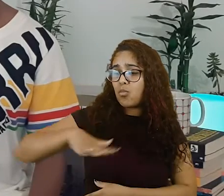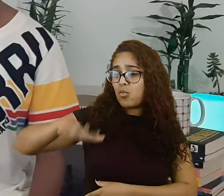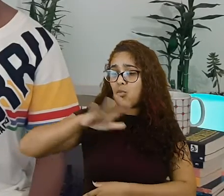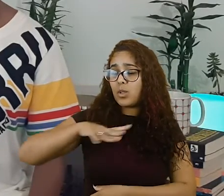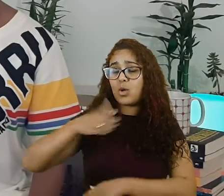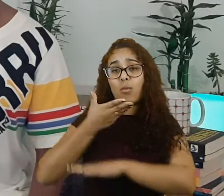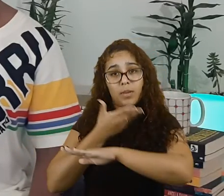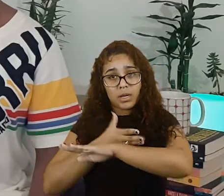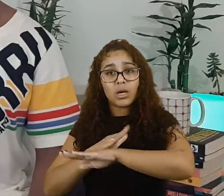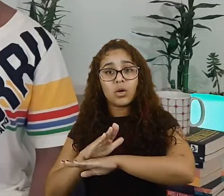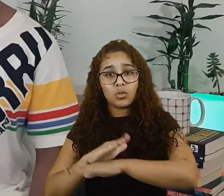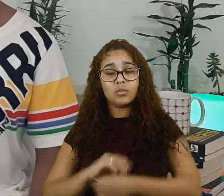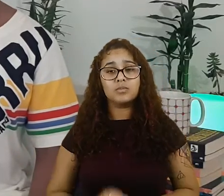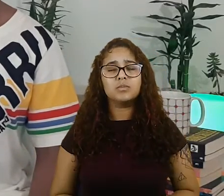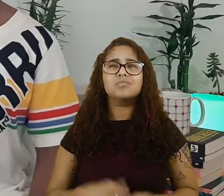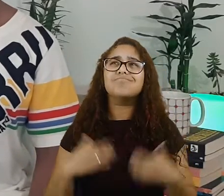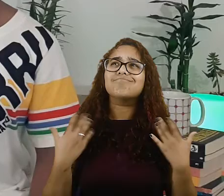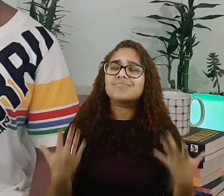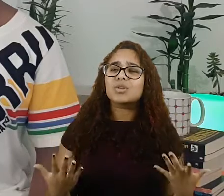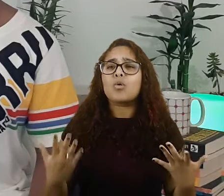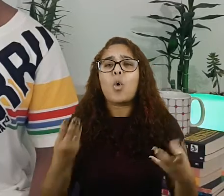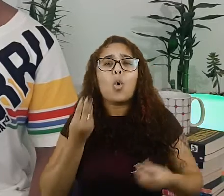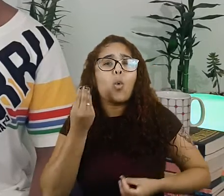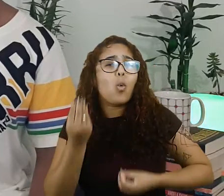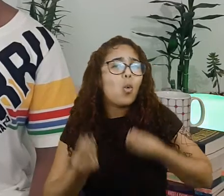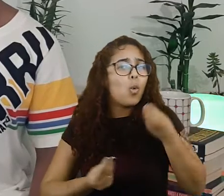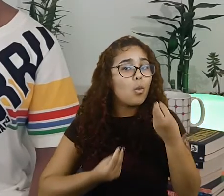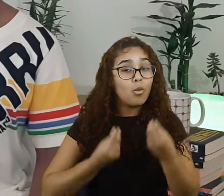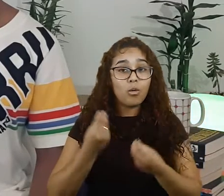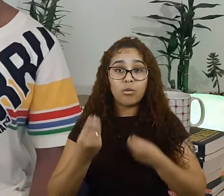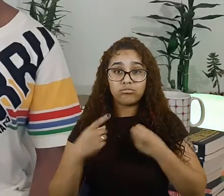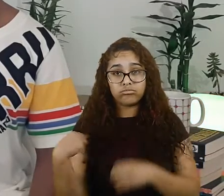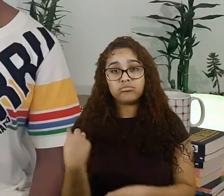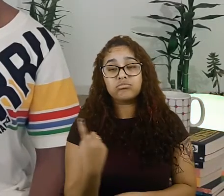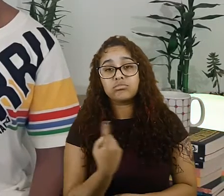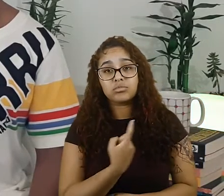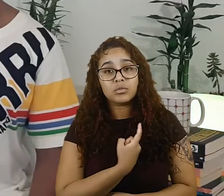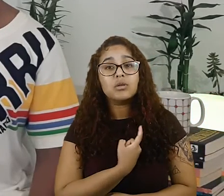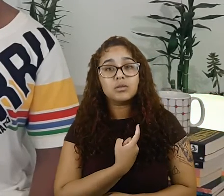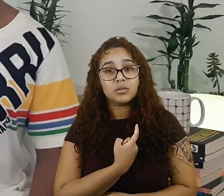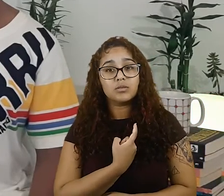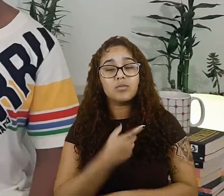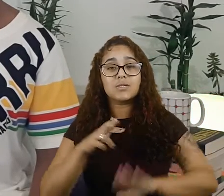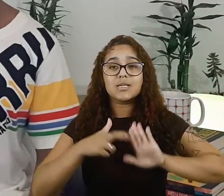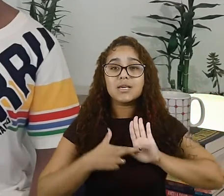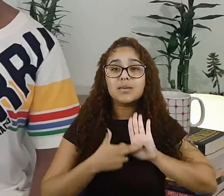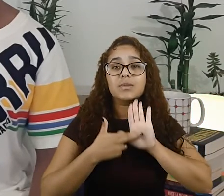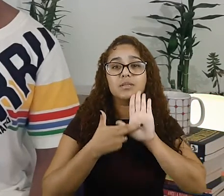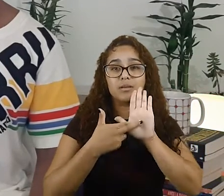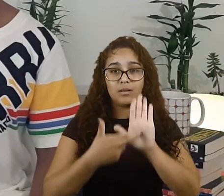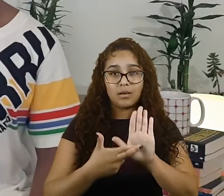ao público branco. Então, como vamos